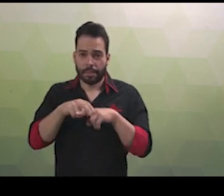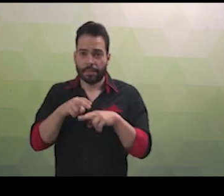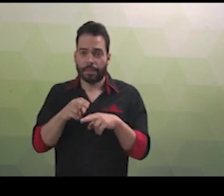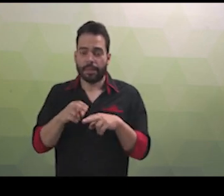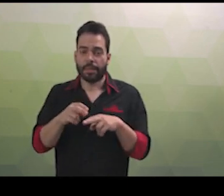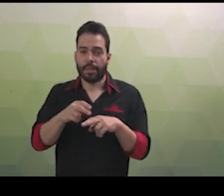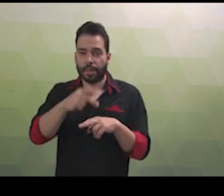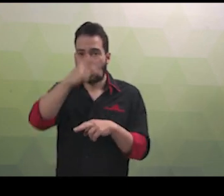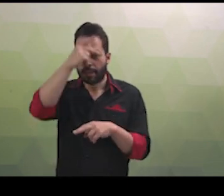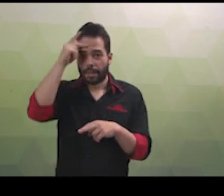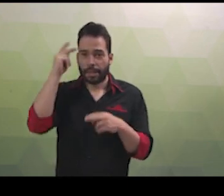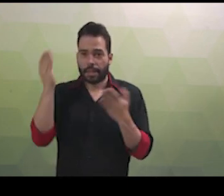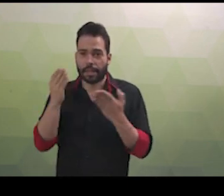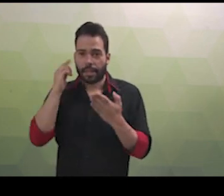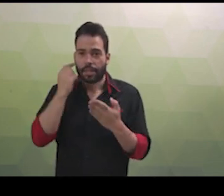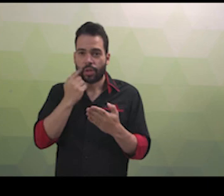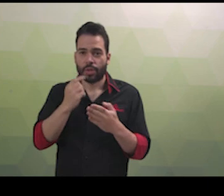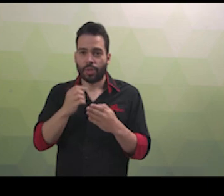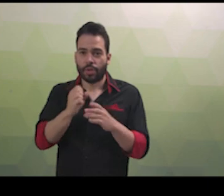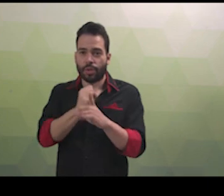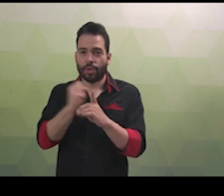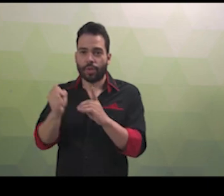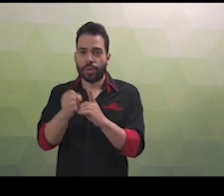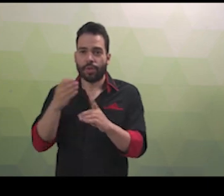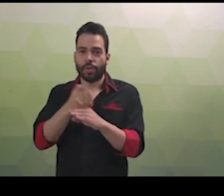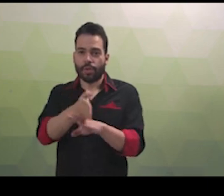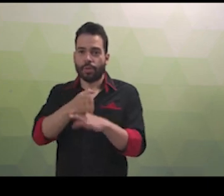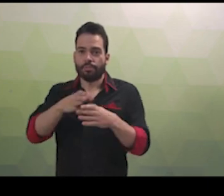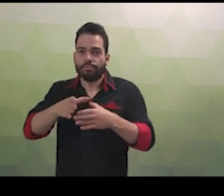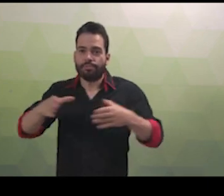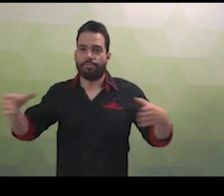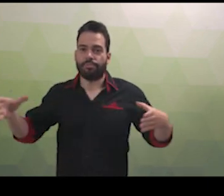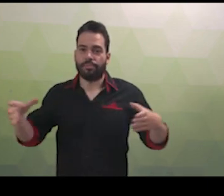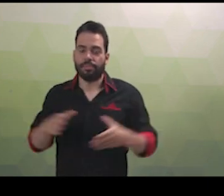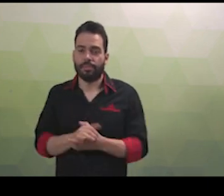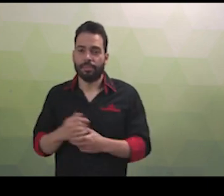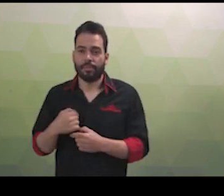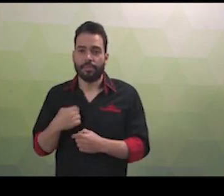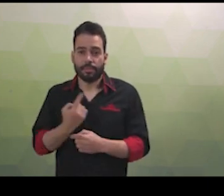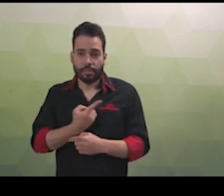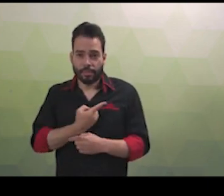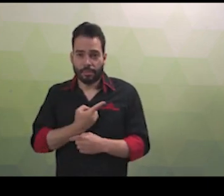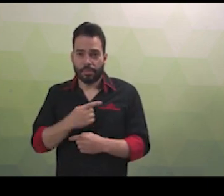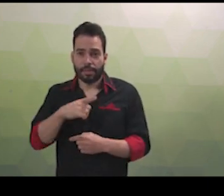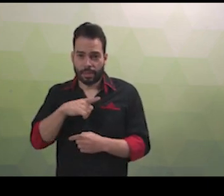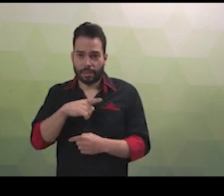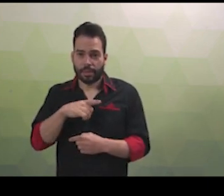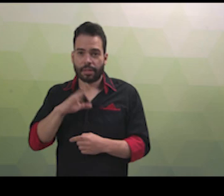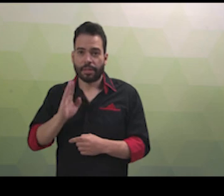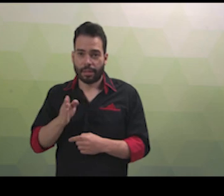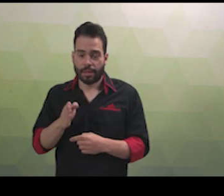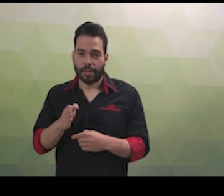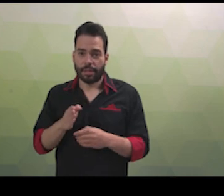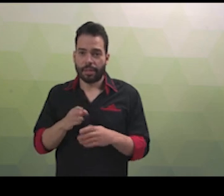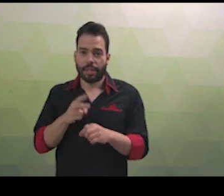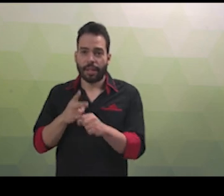pessoas, historicamente excluídas, foi ampliado. No nosso caso, de instituição de ensino, já existem as